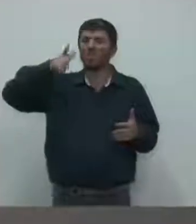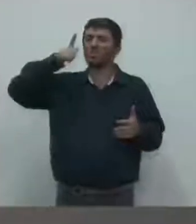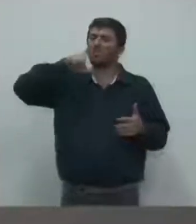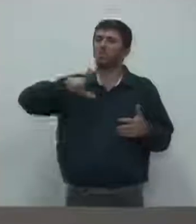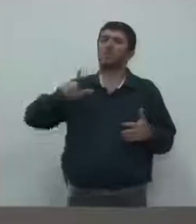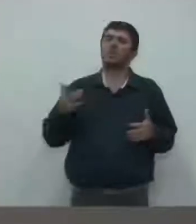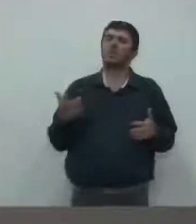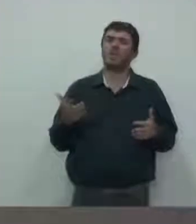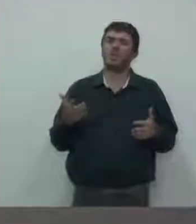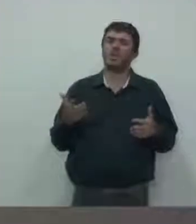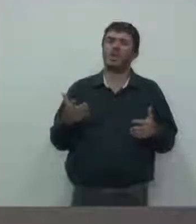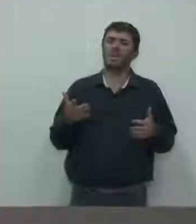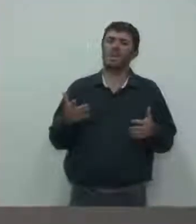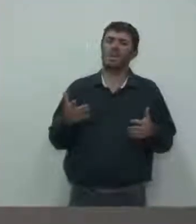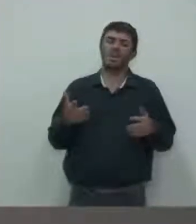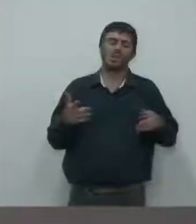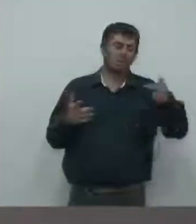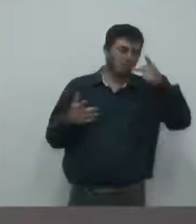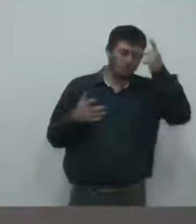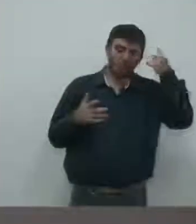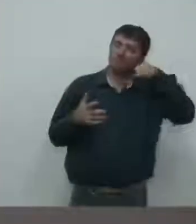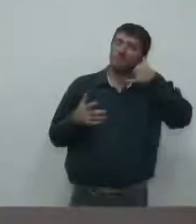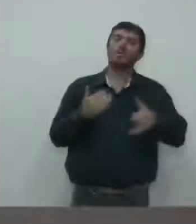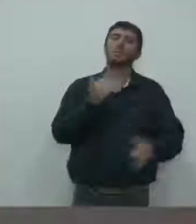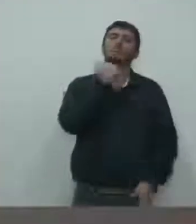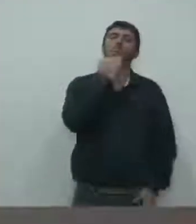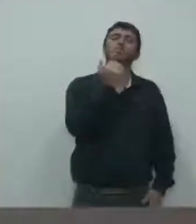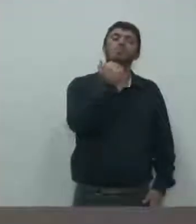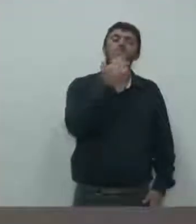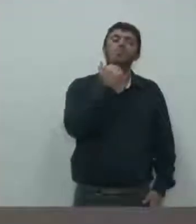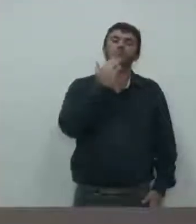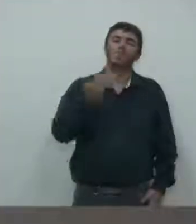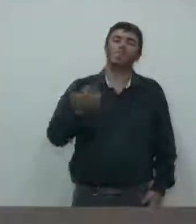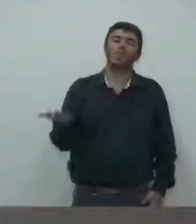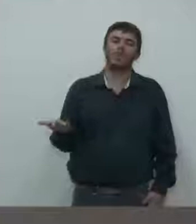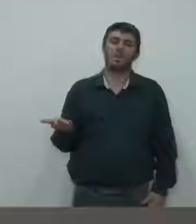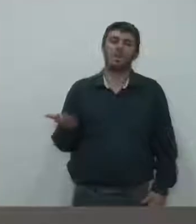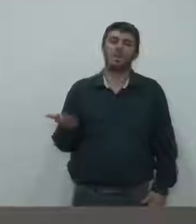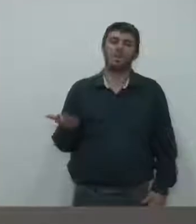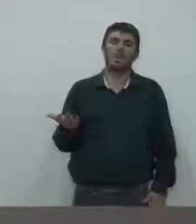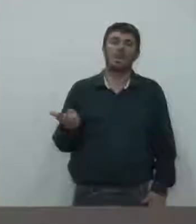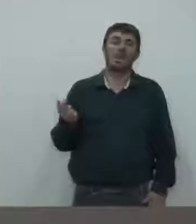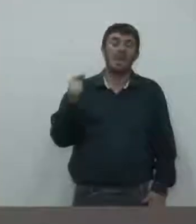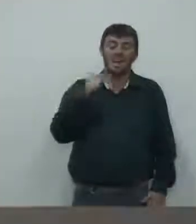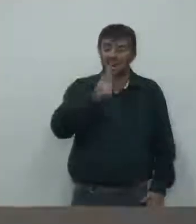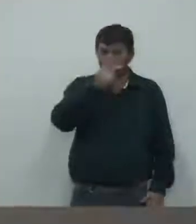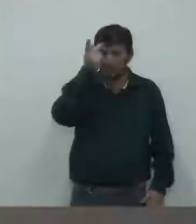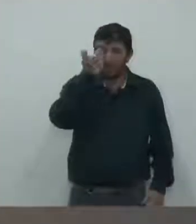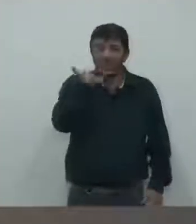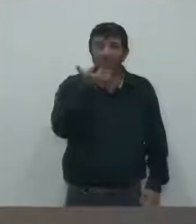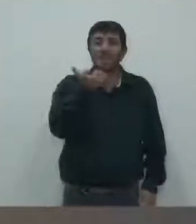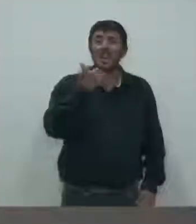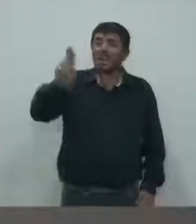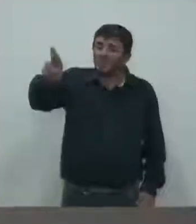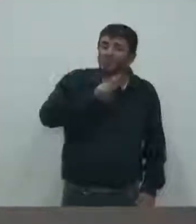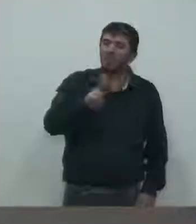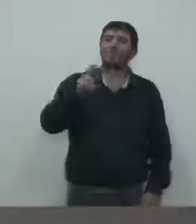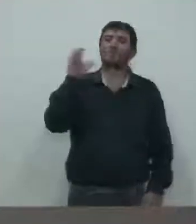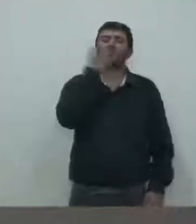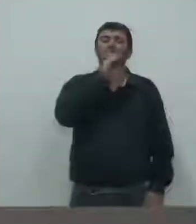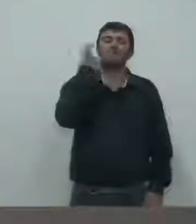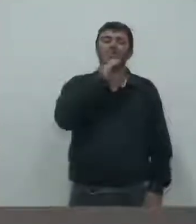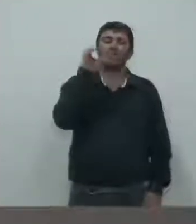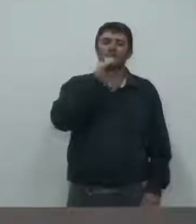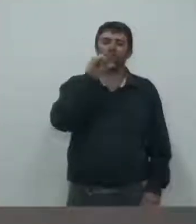novo, testemunha aqui, não é verdade. Eu sou testemunha de quantas pessoas querem agilidade na resposta, mas precisa de uma ação